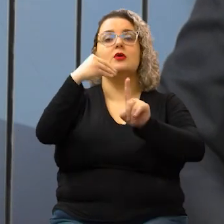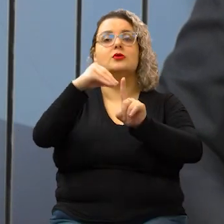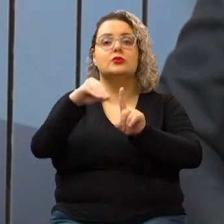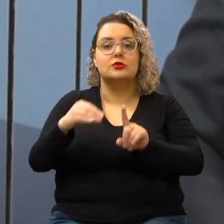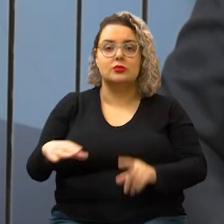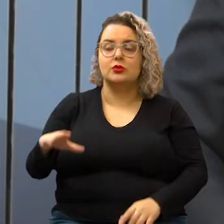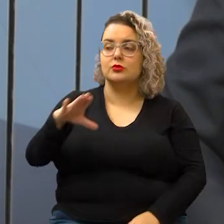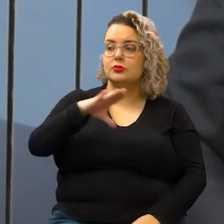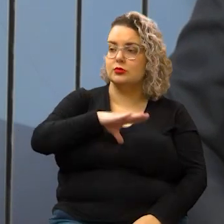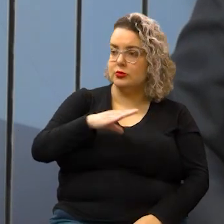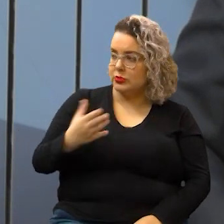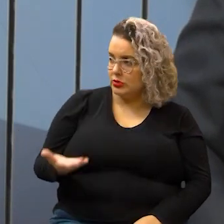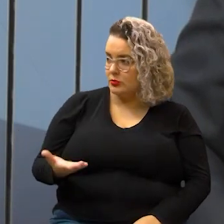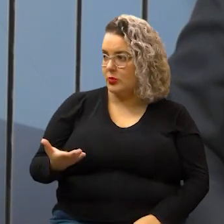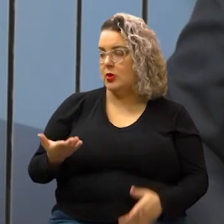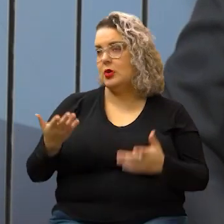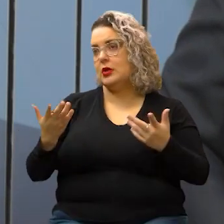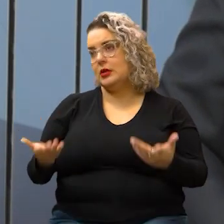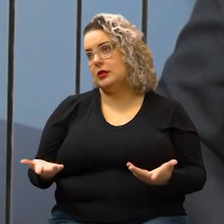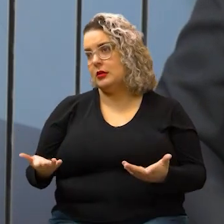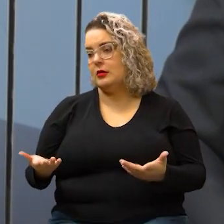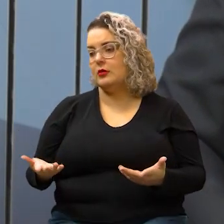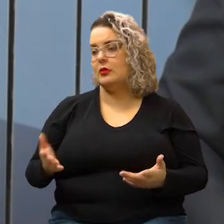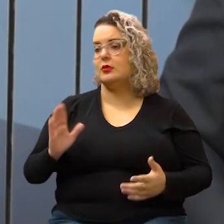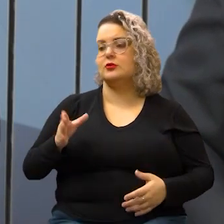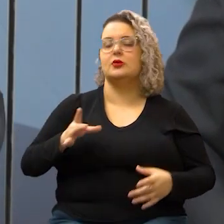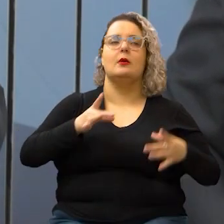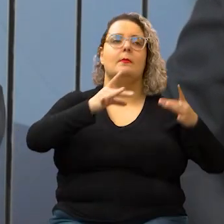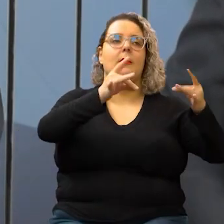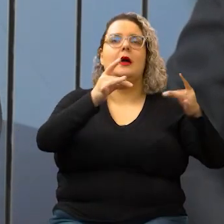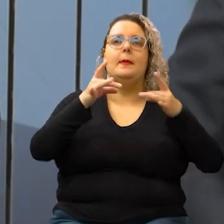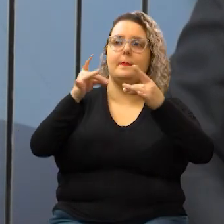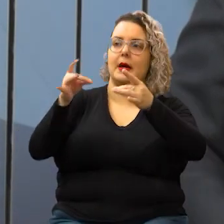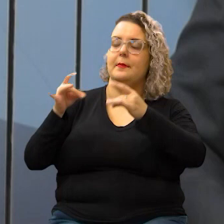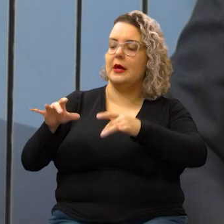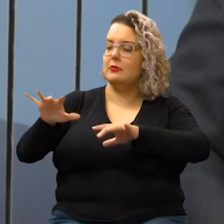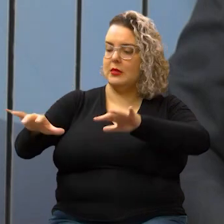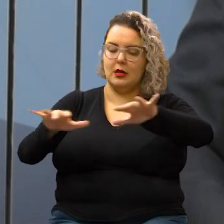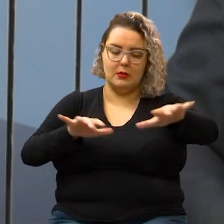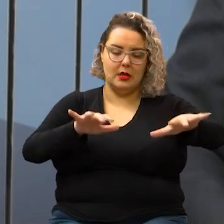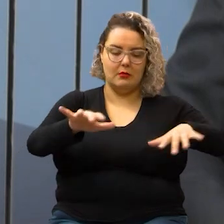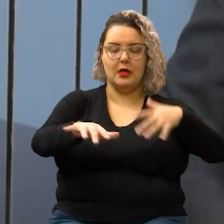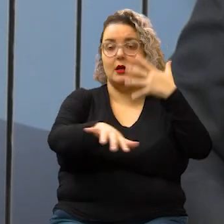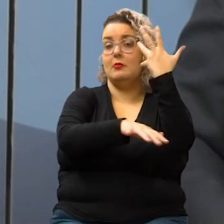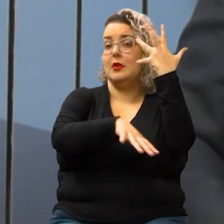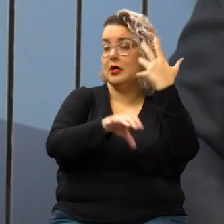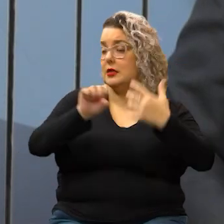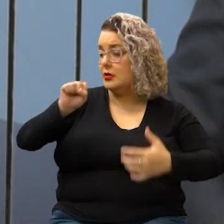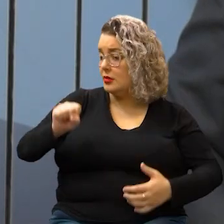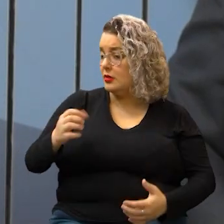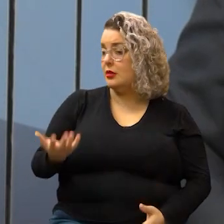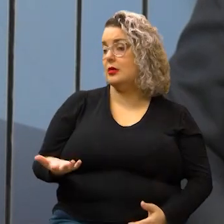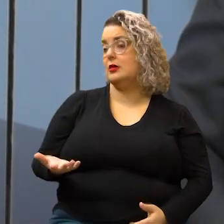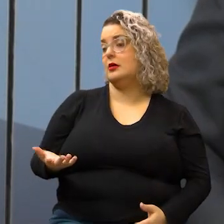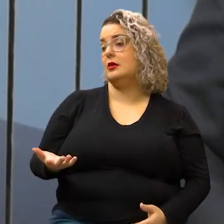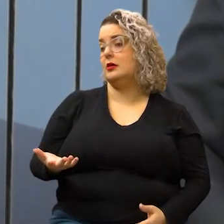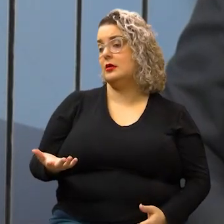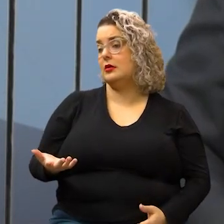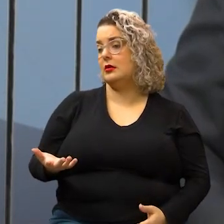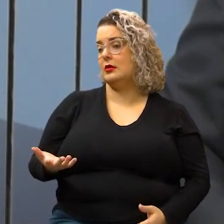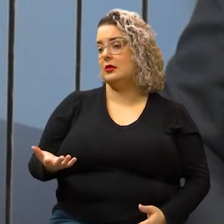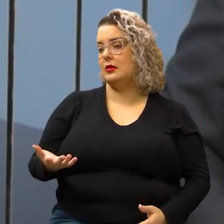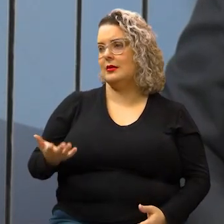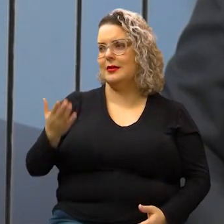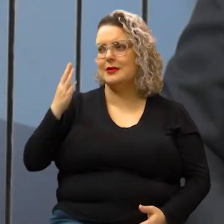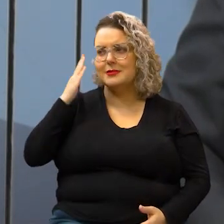do município. Né? Então, estamos já catalogando as praças da região sul, né? Sabe